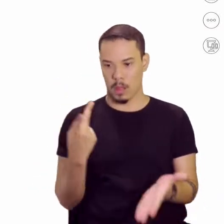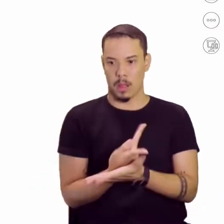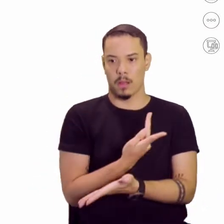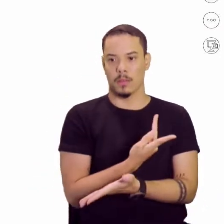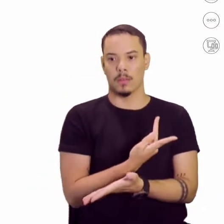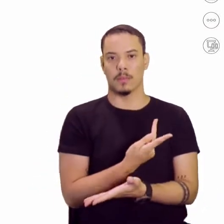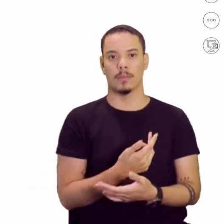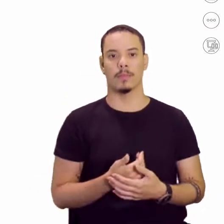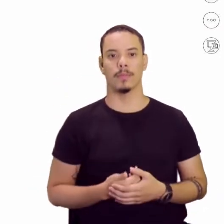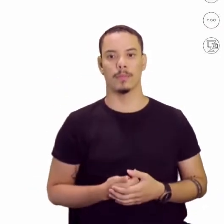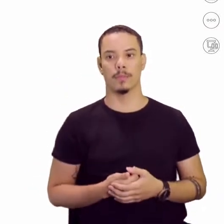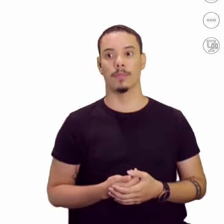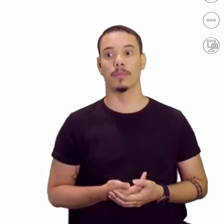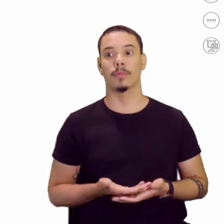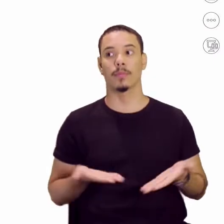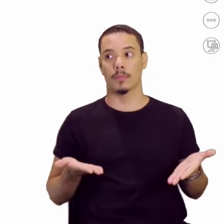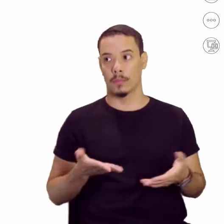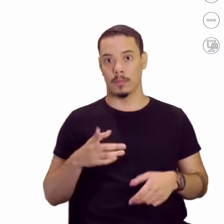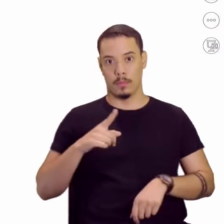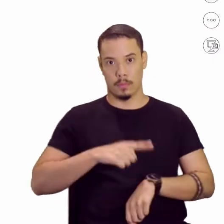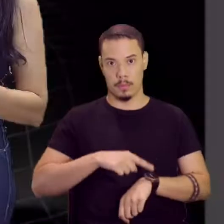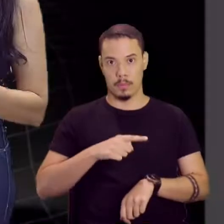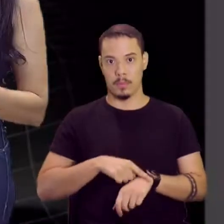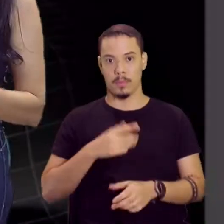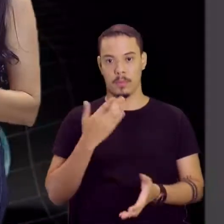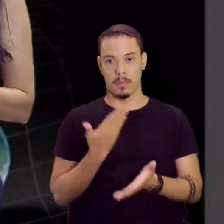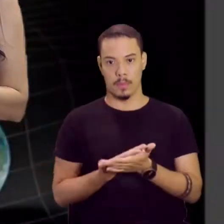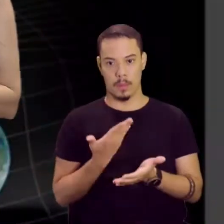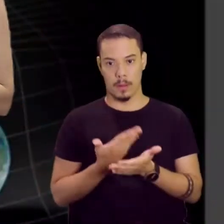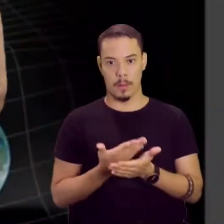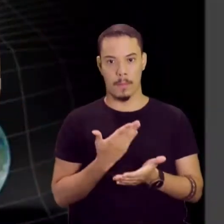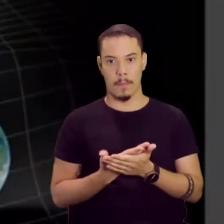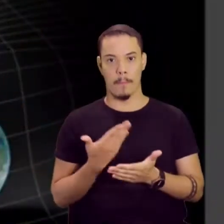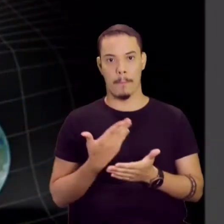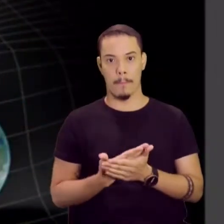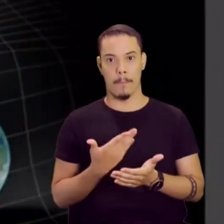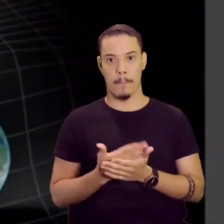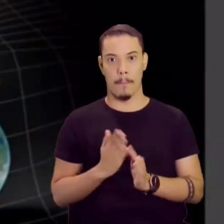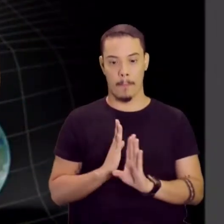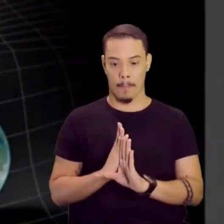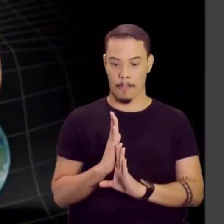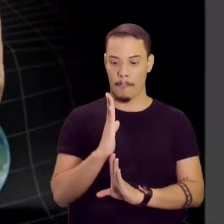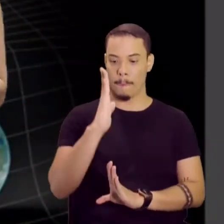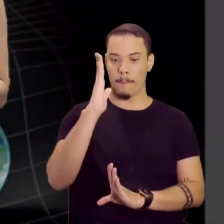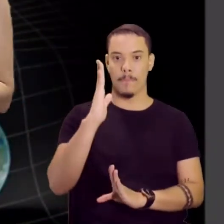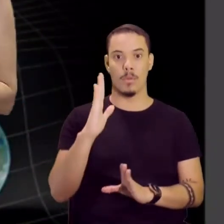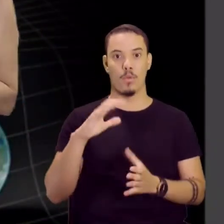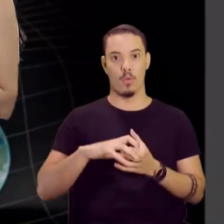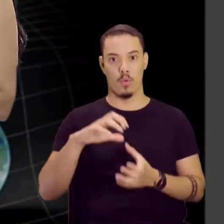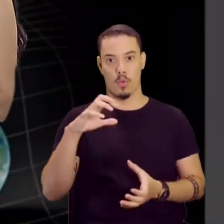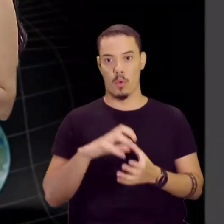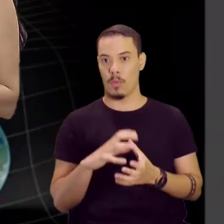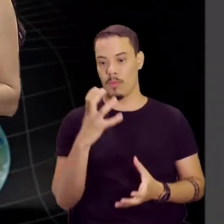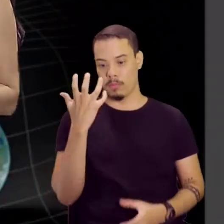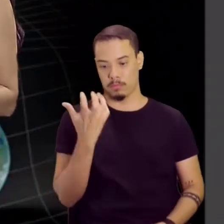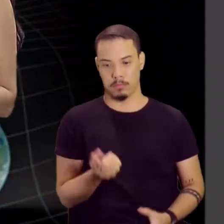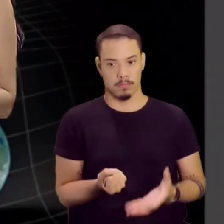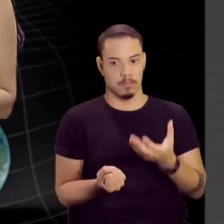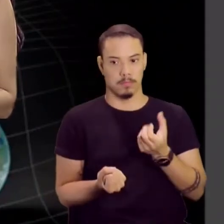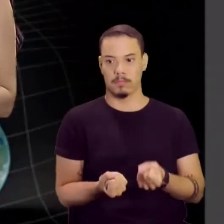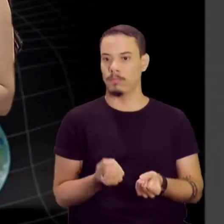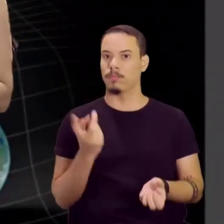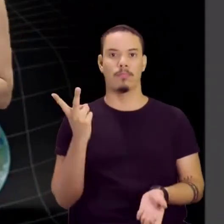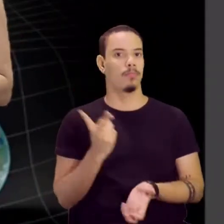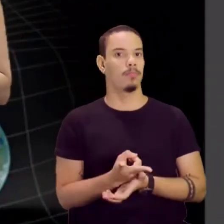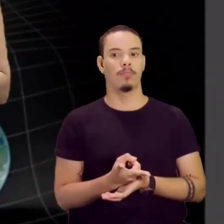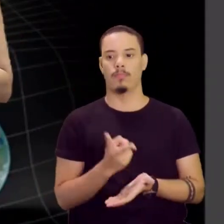nós precisamos saber o quê, pessoal? Para estudar o movimento na vertical, que o corpo ele vai ser atraído para a superfície da Terra sempre.